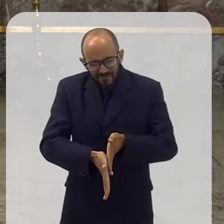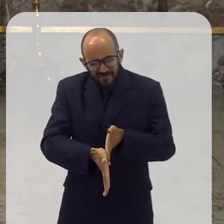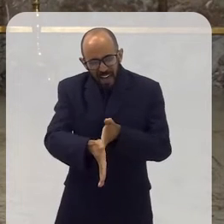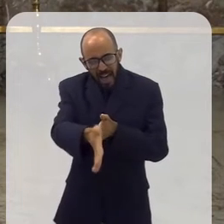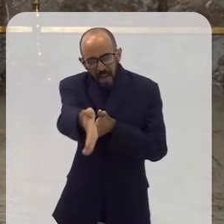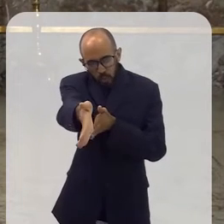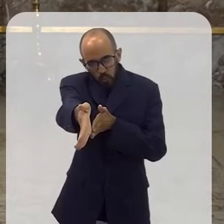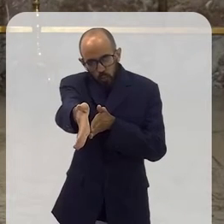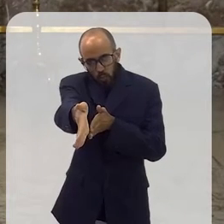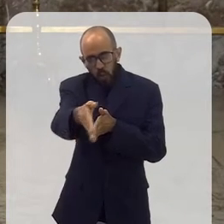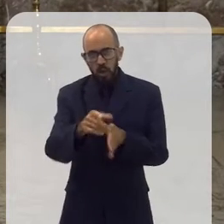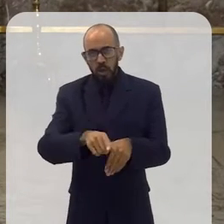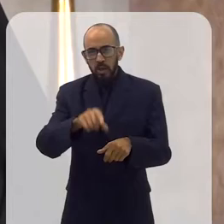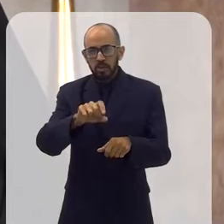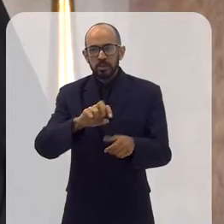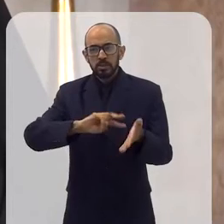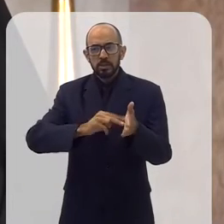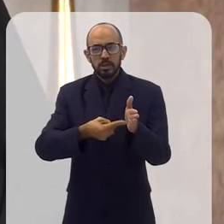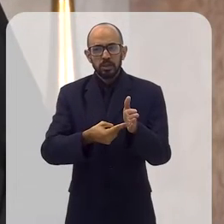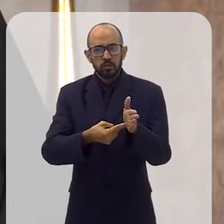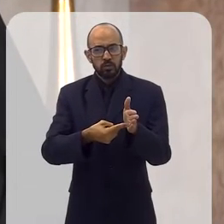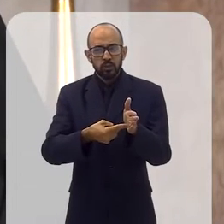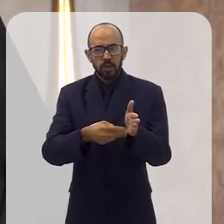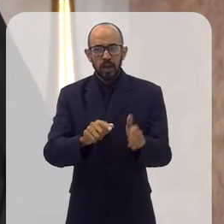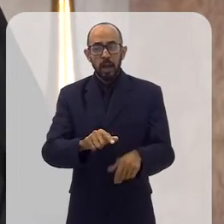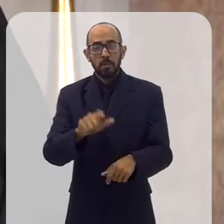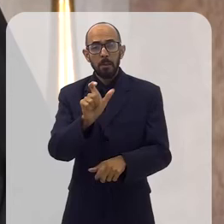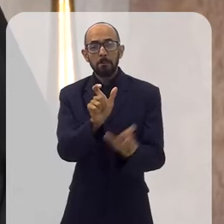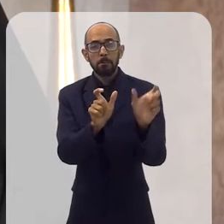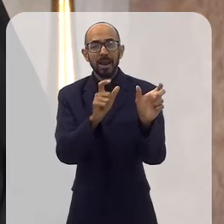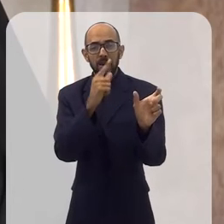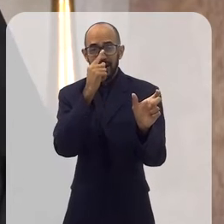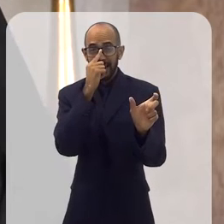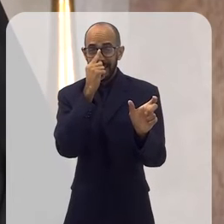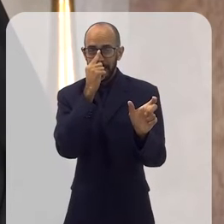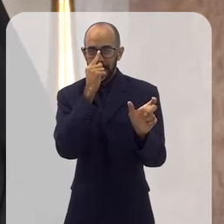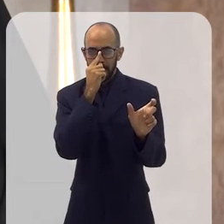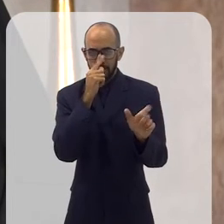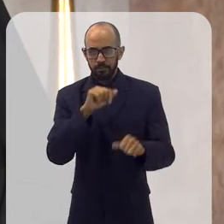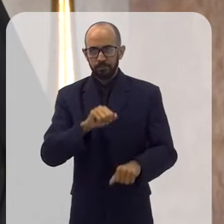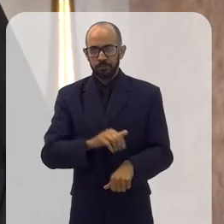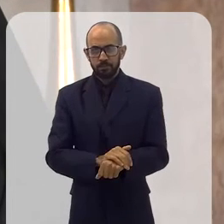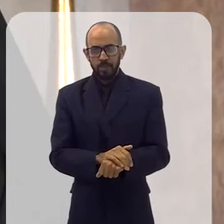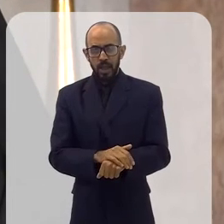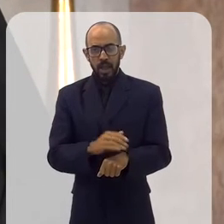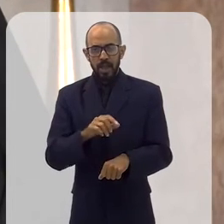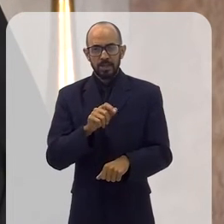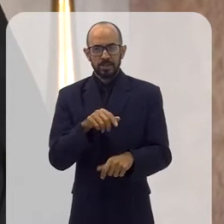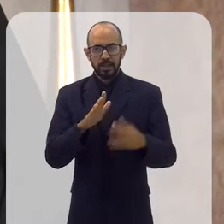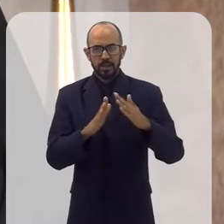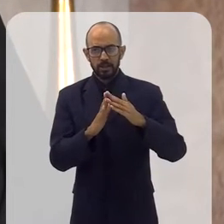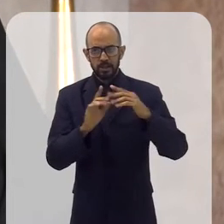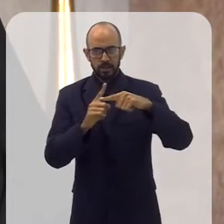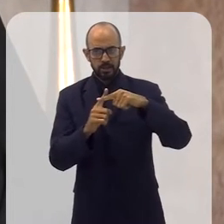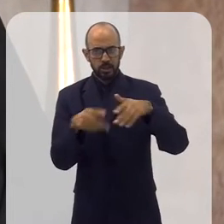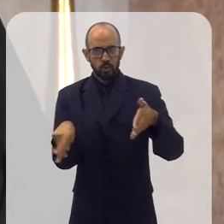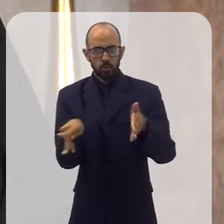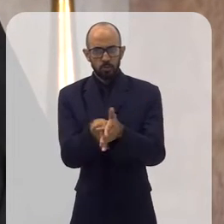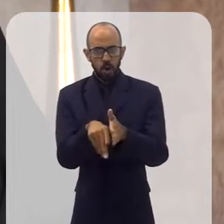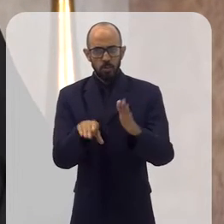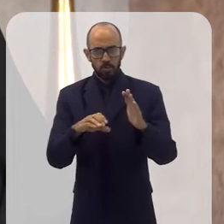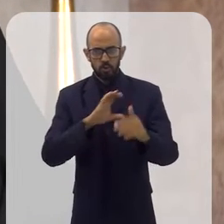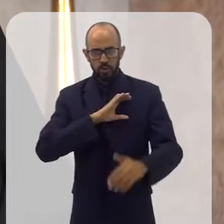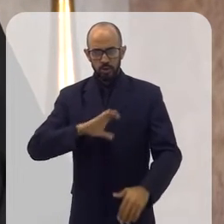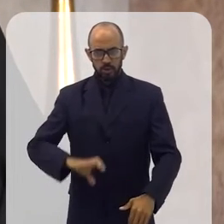grega, ortodoxia, que significa o caminho reto. A Igreja Ortodoxa chega do